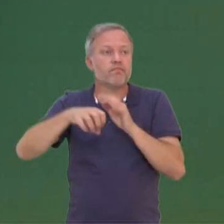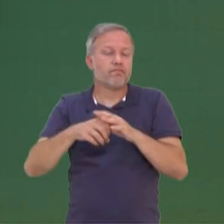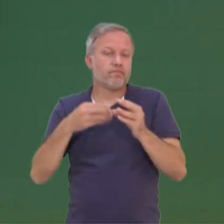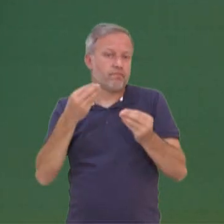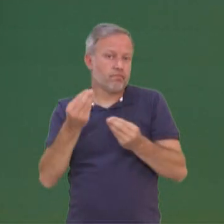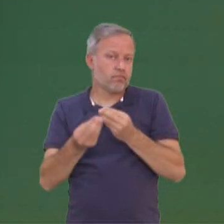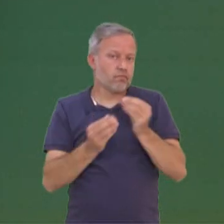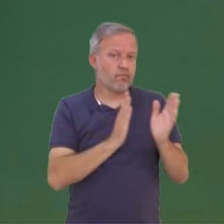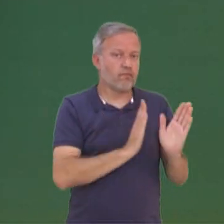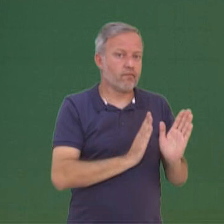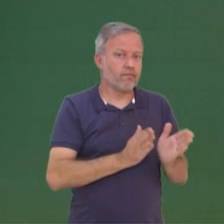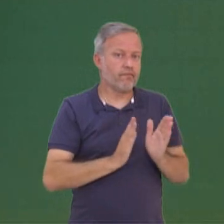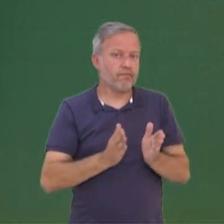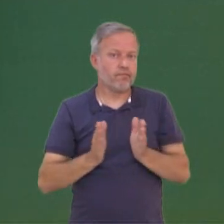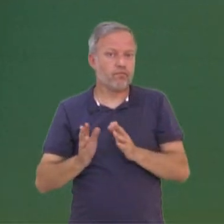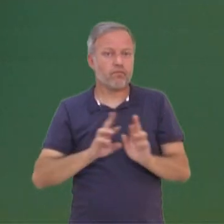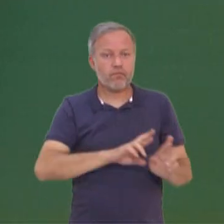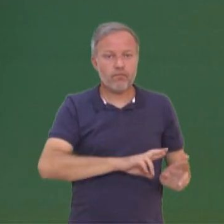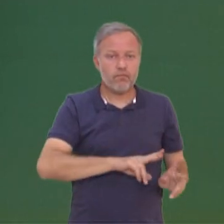foram ocorrendo as mudanças.